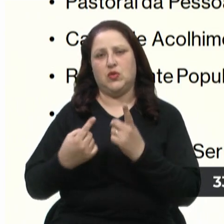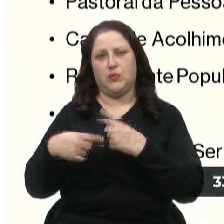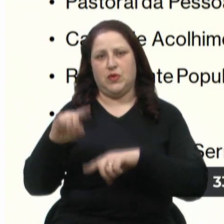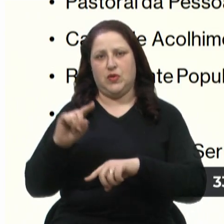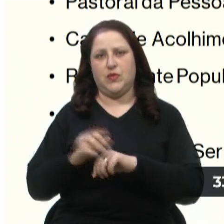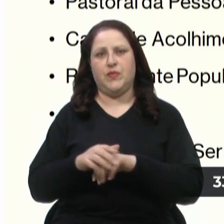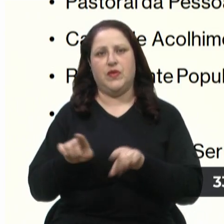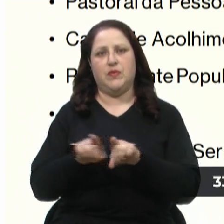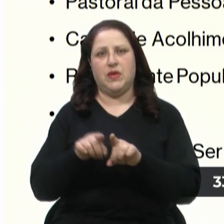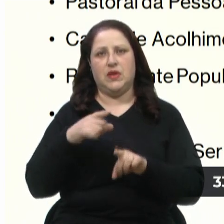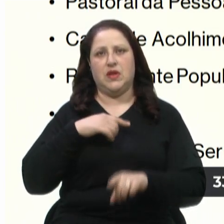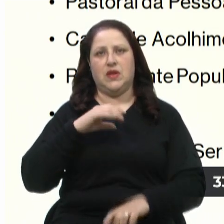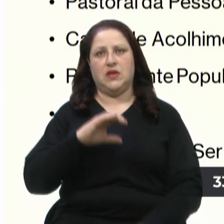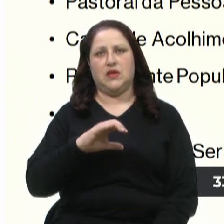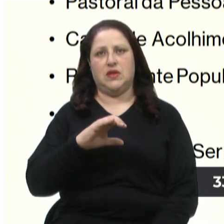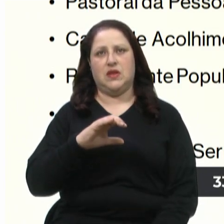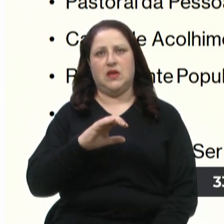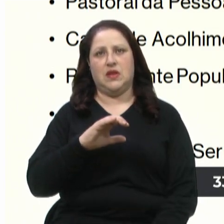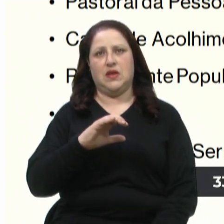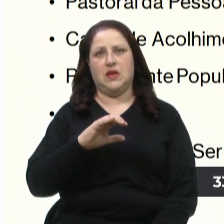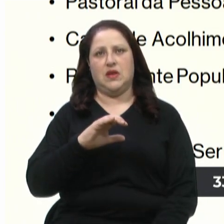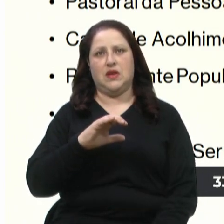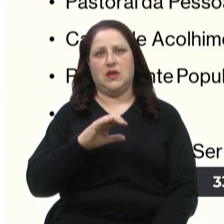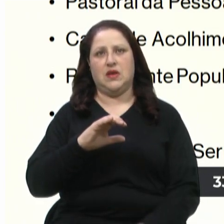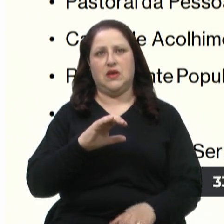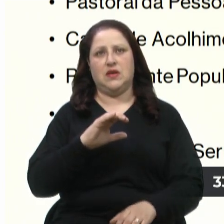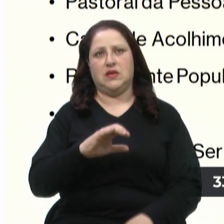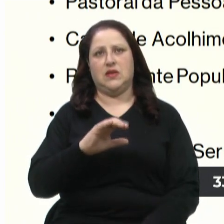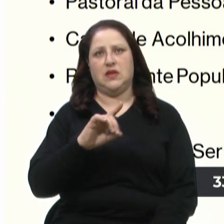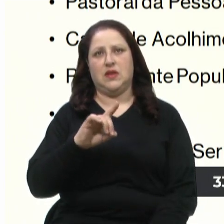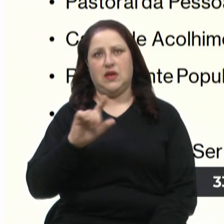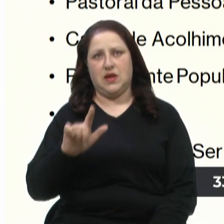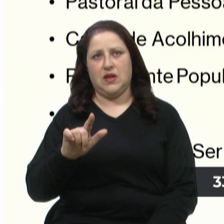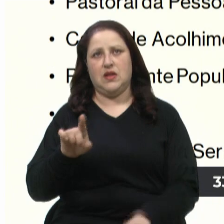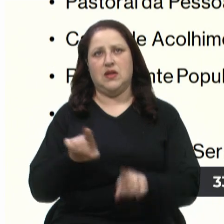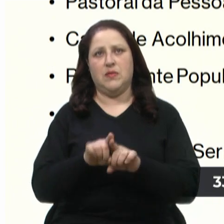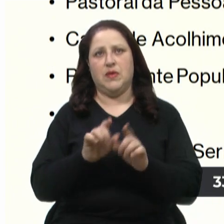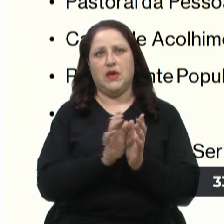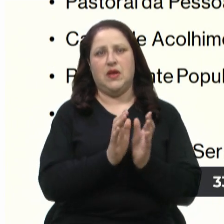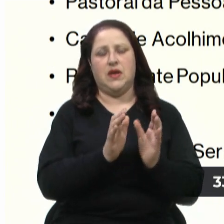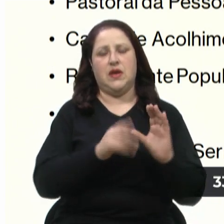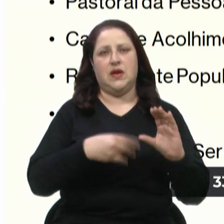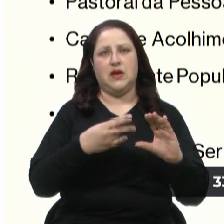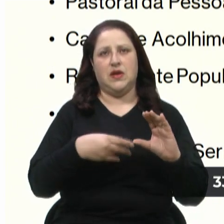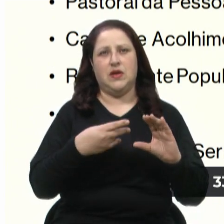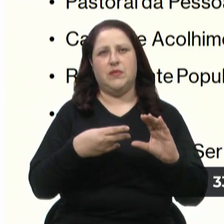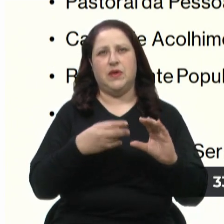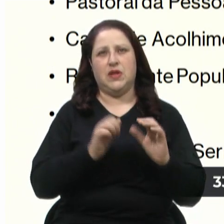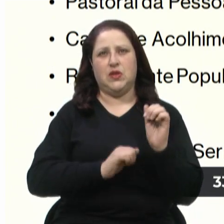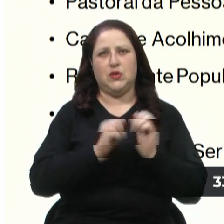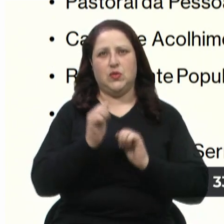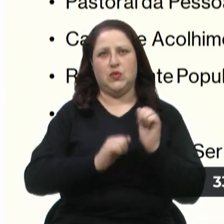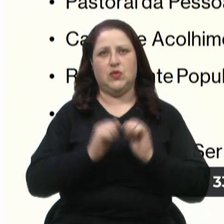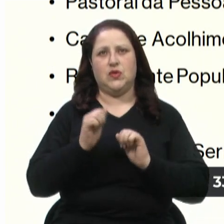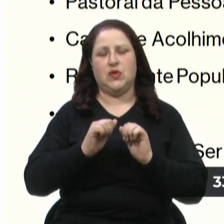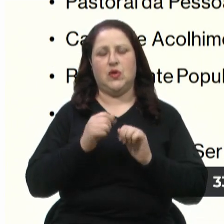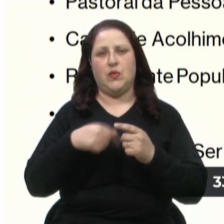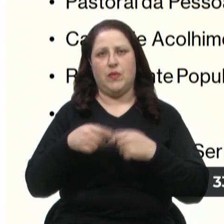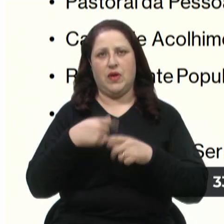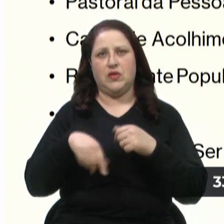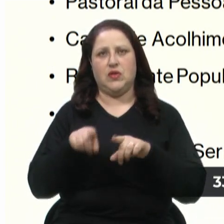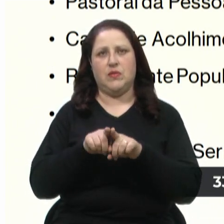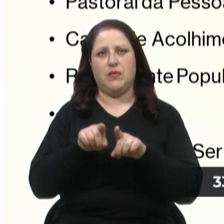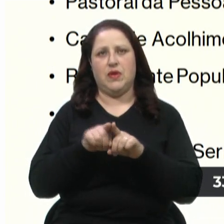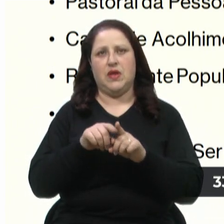Indústria e Comércio, a SIC, a CDL, a Pastoral da Pessoa em Situação de Rua, que